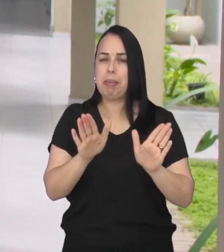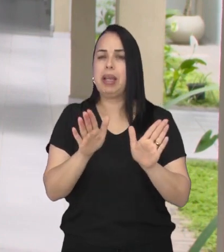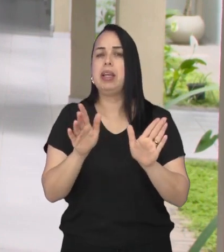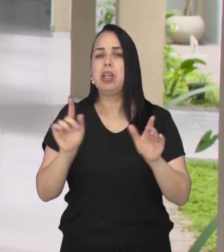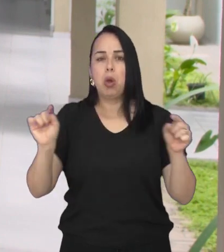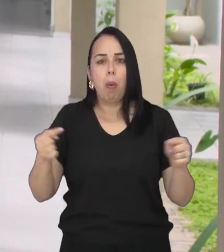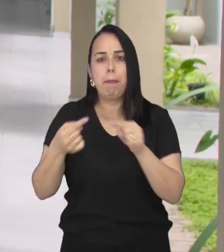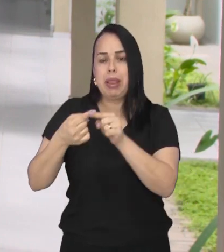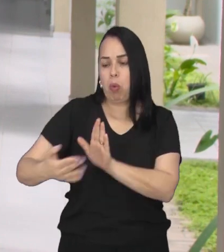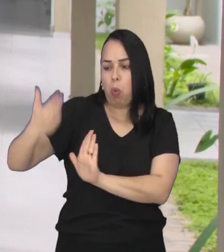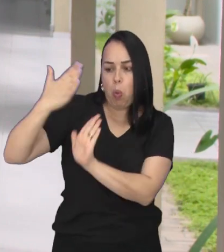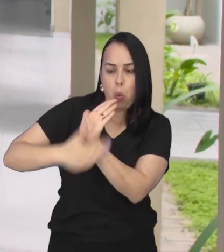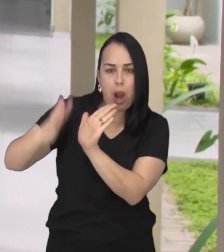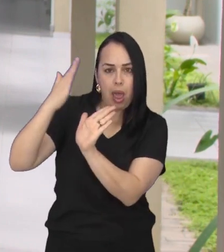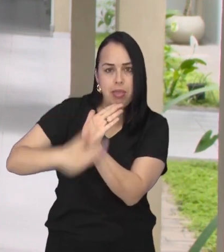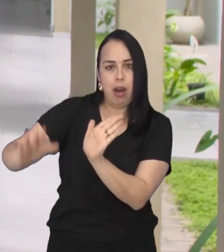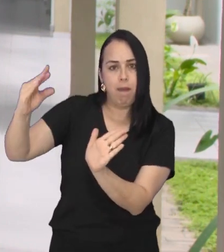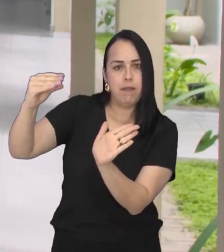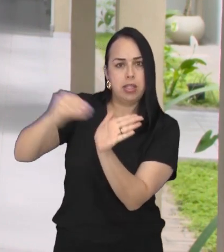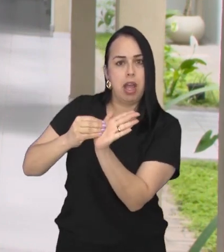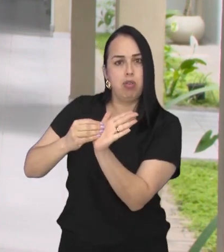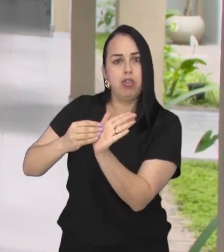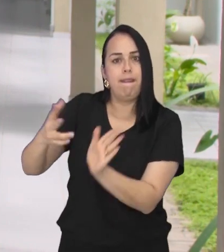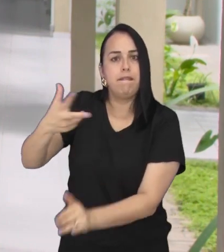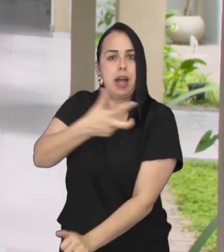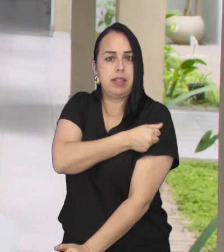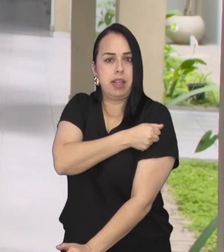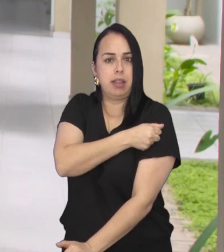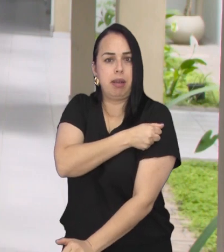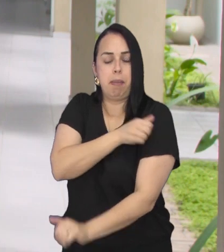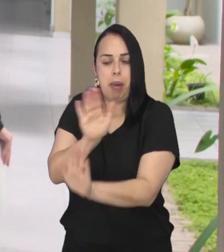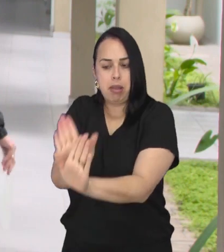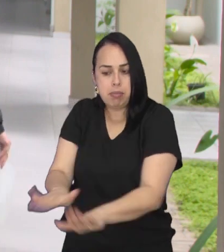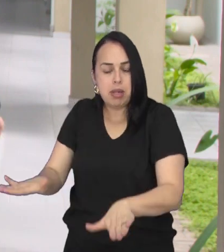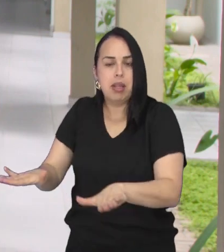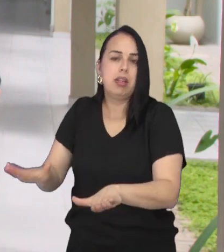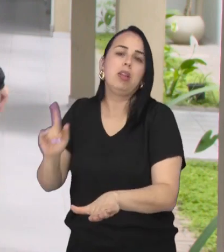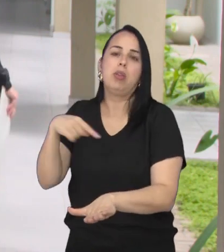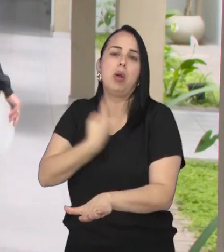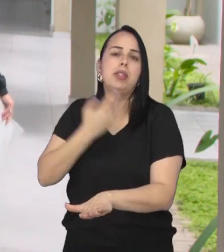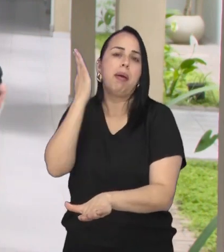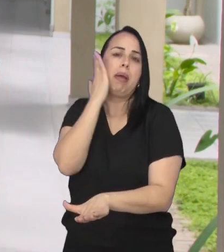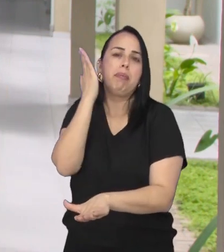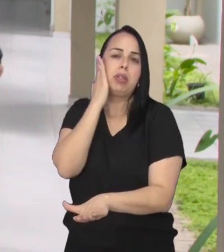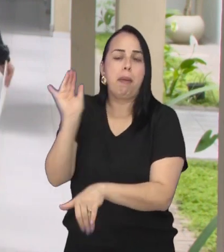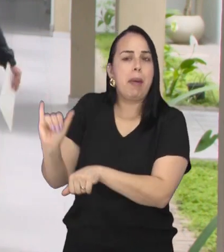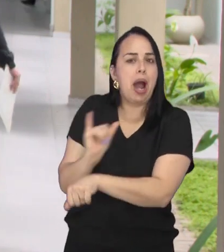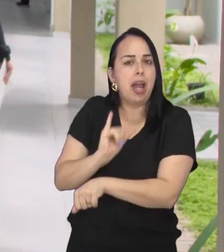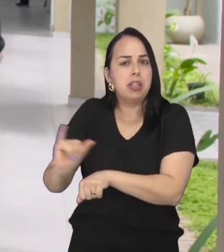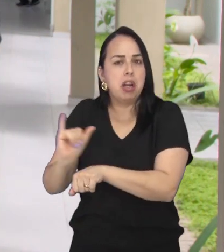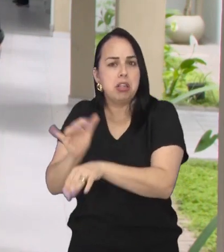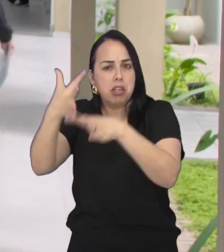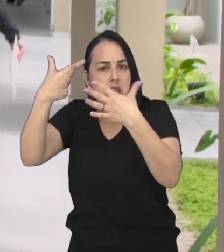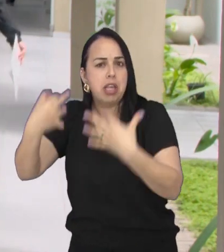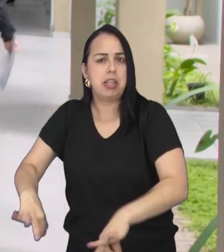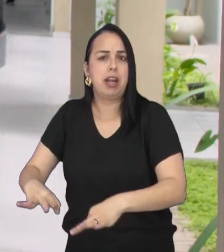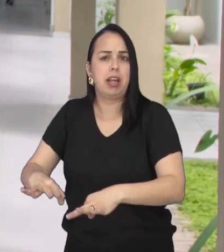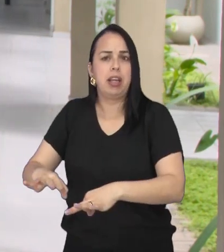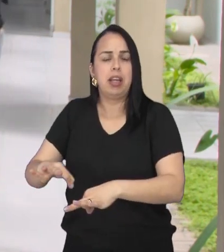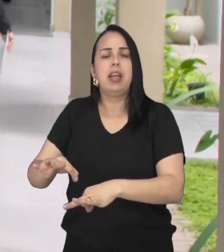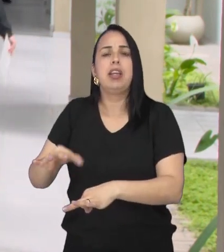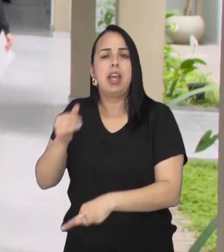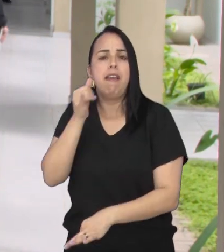ela foi incluída no calendário oficial para as crianças a gente sabe que isso eh é um meio Ultra